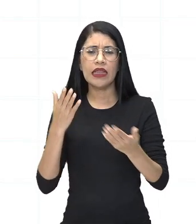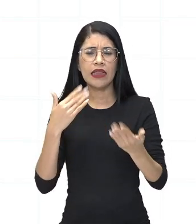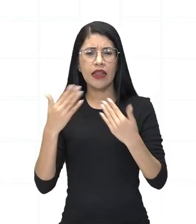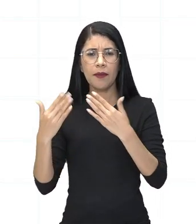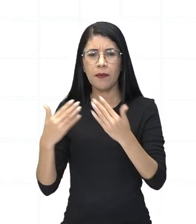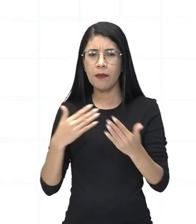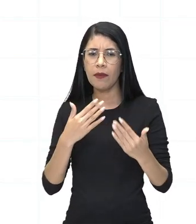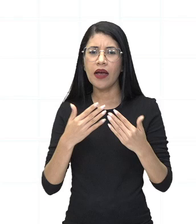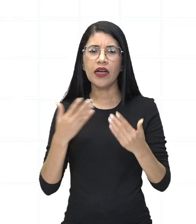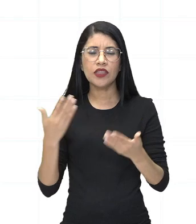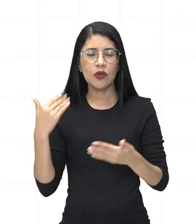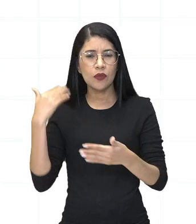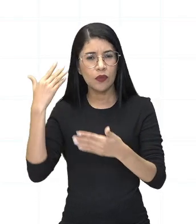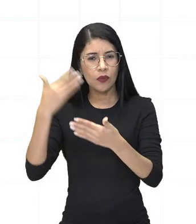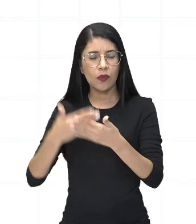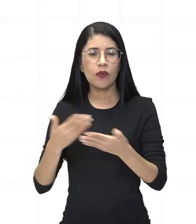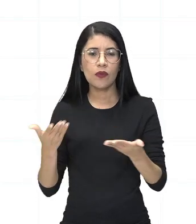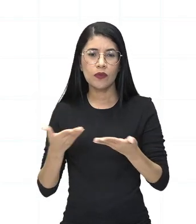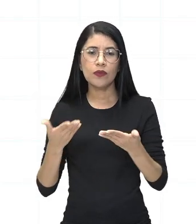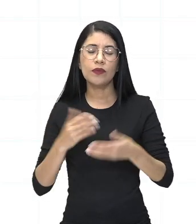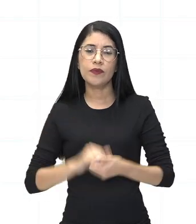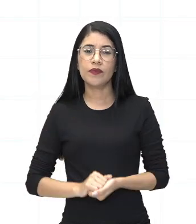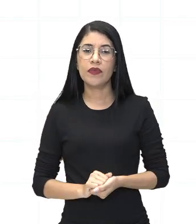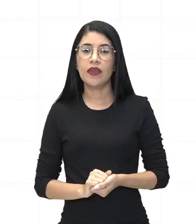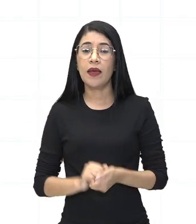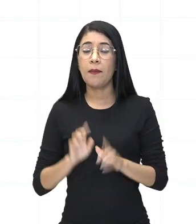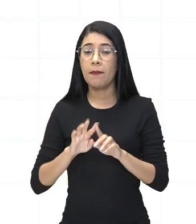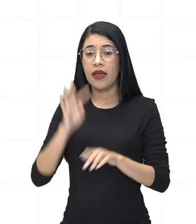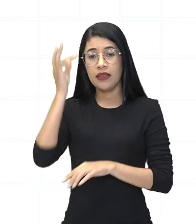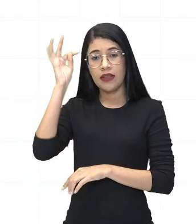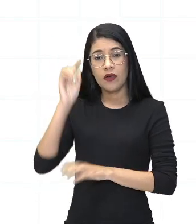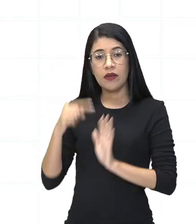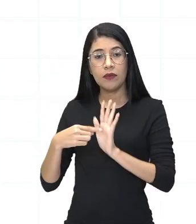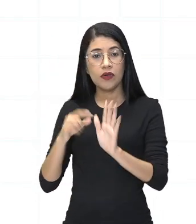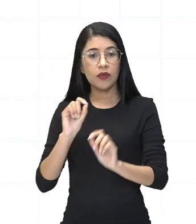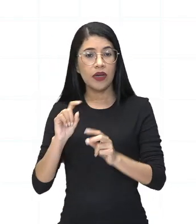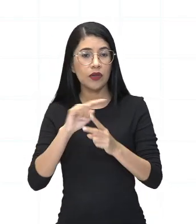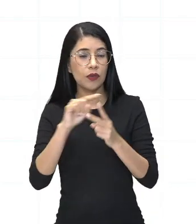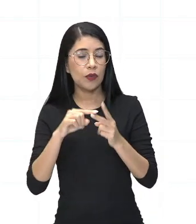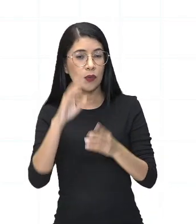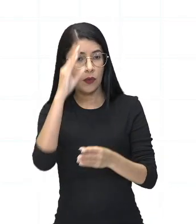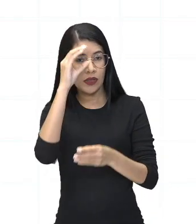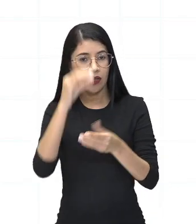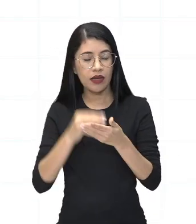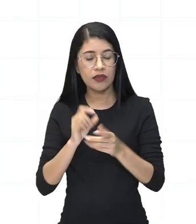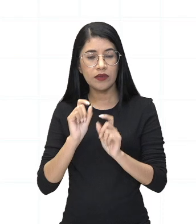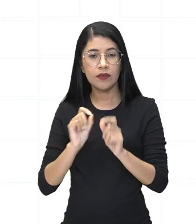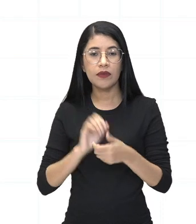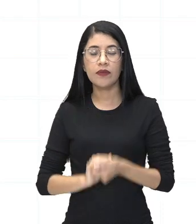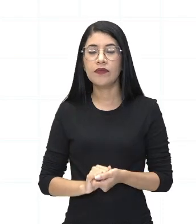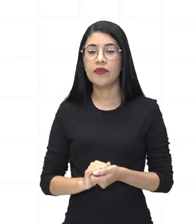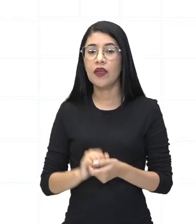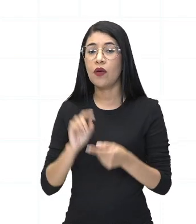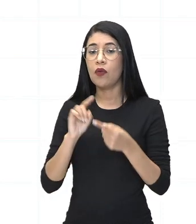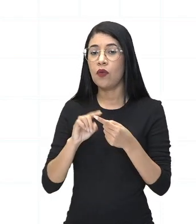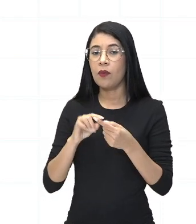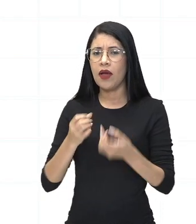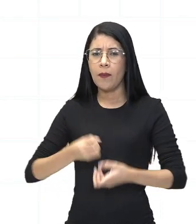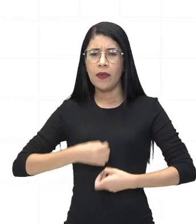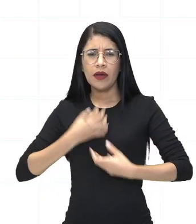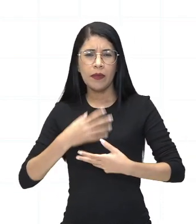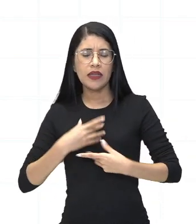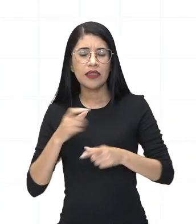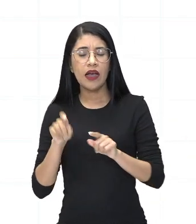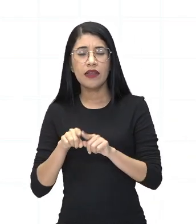debate entre os historiadores, mas teorias apontam para duas teses: uma forma de expressão ou uma forma de o